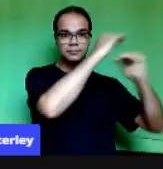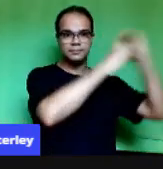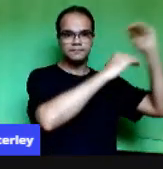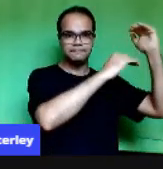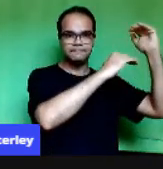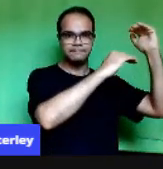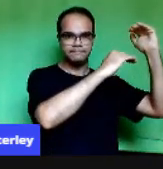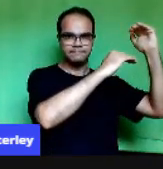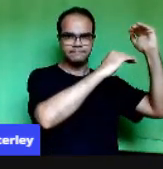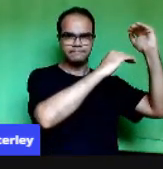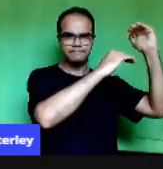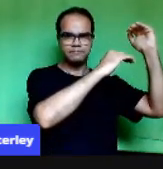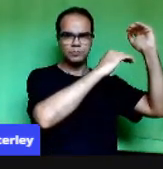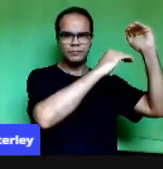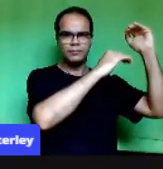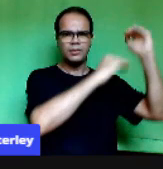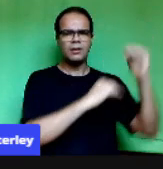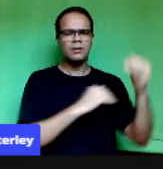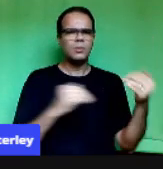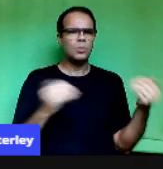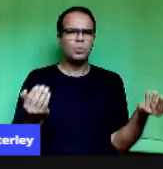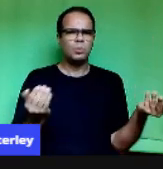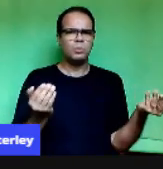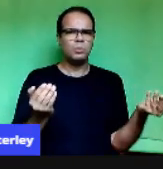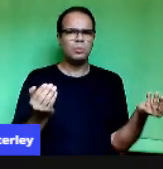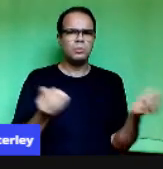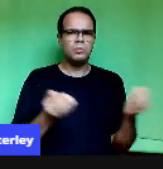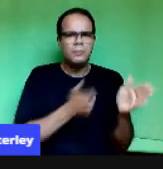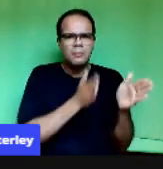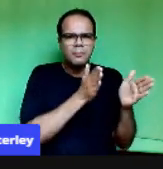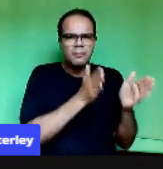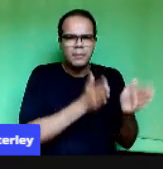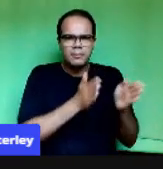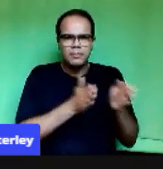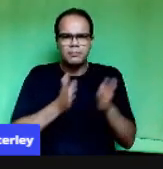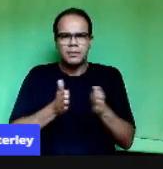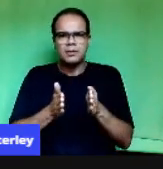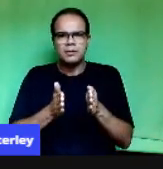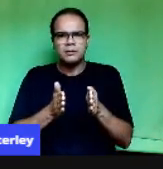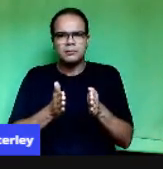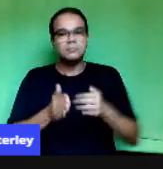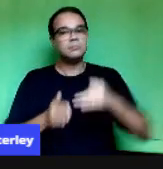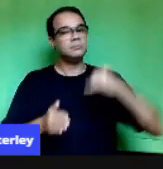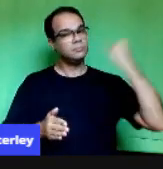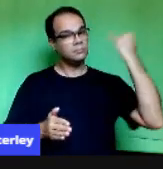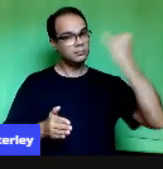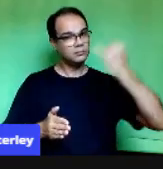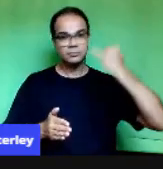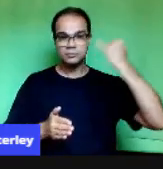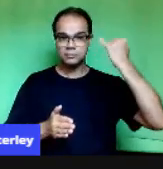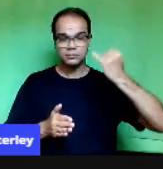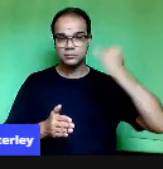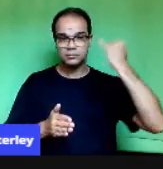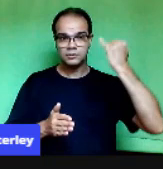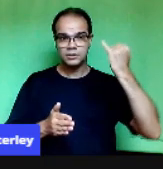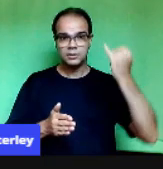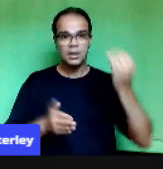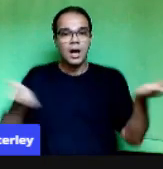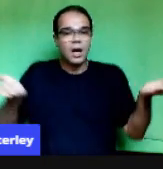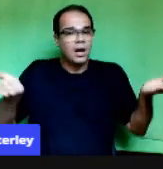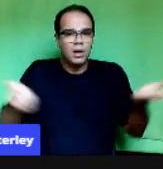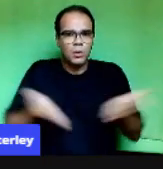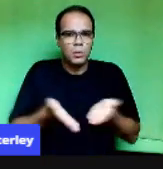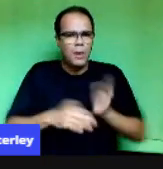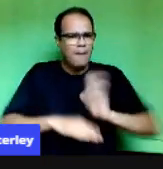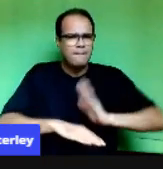trabalho pedagógico é um elemento relevante e imprescindível, sempre foi. E nesse momento, muito mais, porque